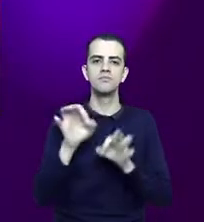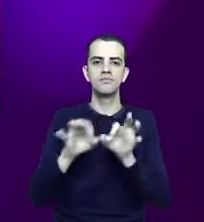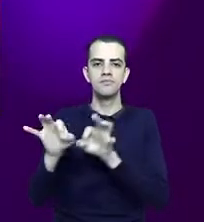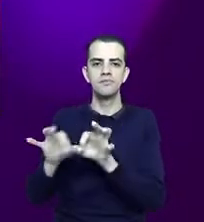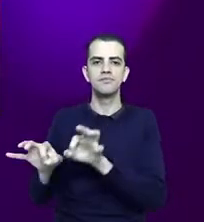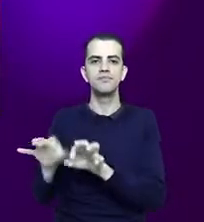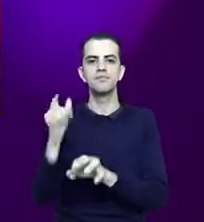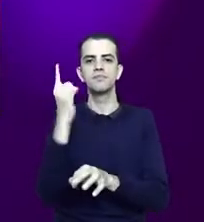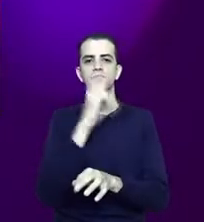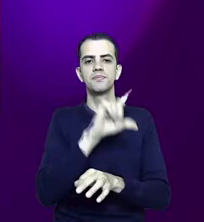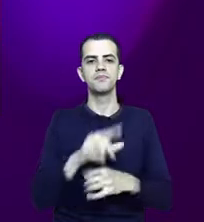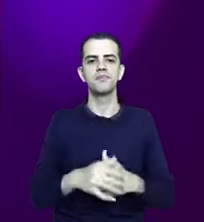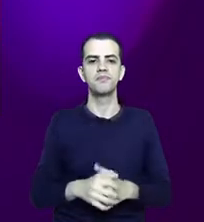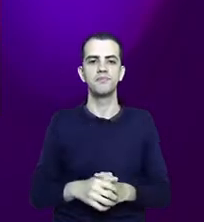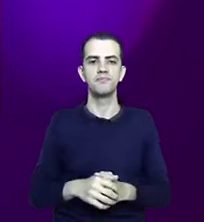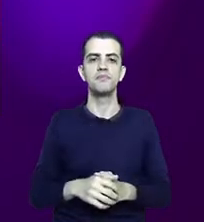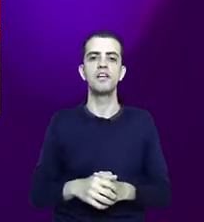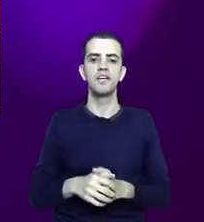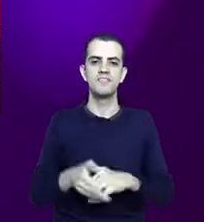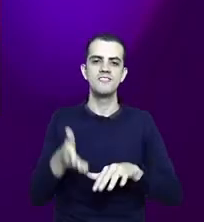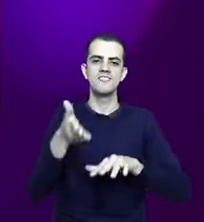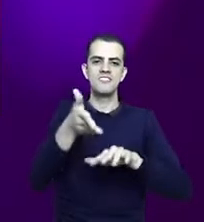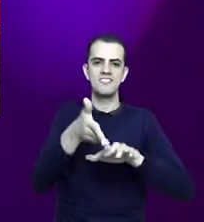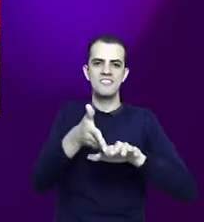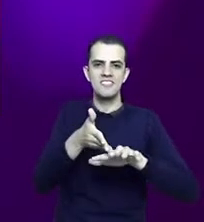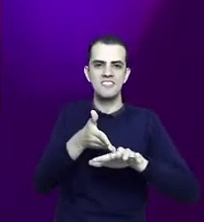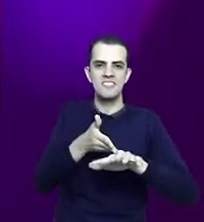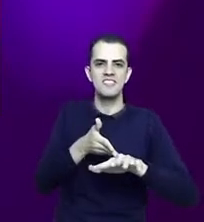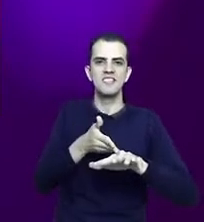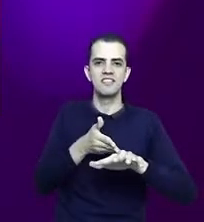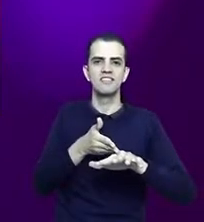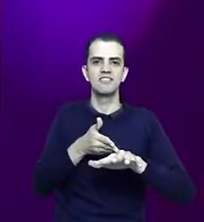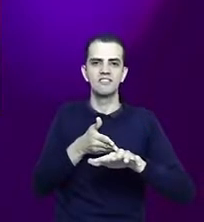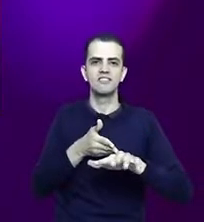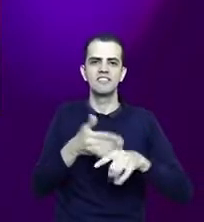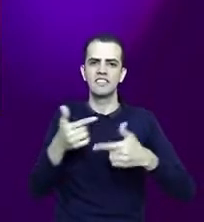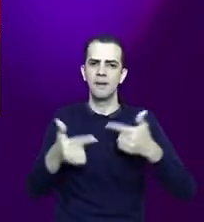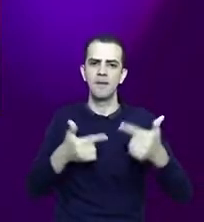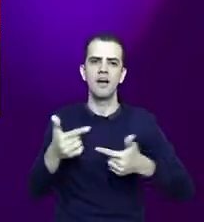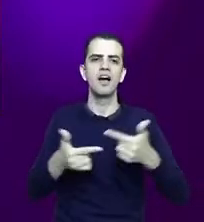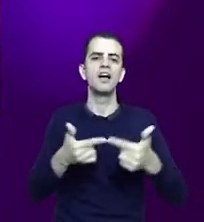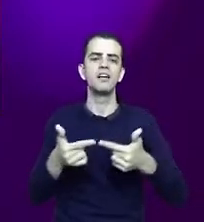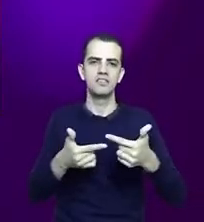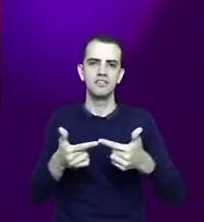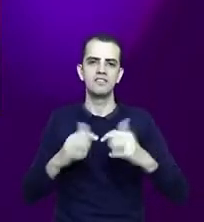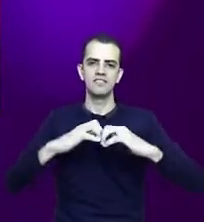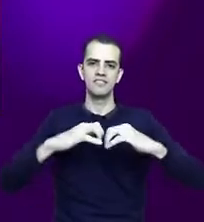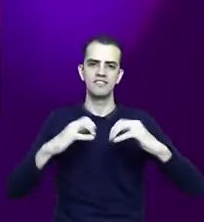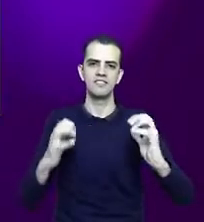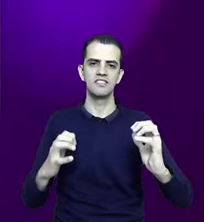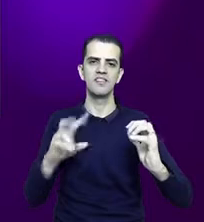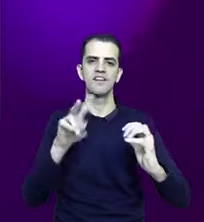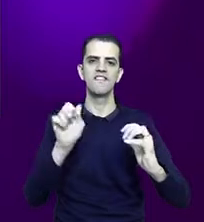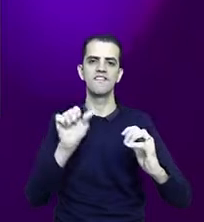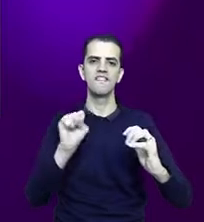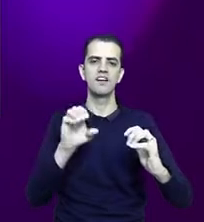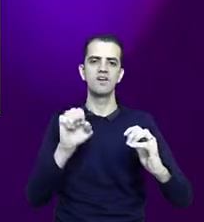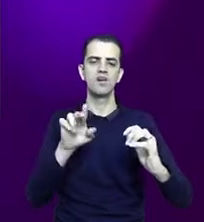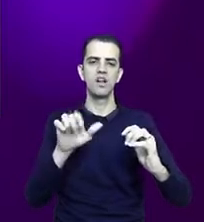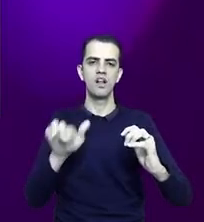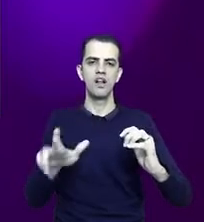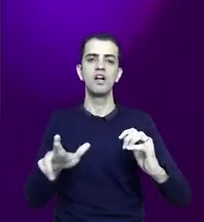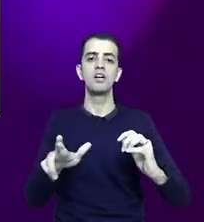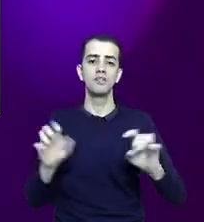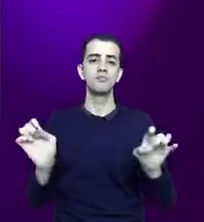Janeiro. Aqui, então, a ressecção do osteosarcoma, cirurgia extensa, o vascular também participou, e a prótese em posição,